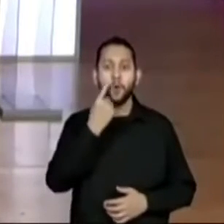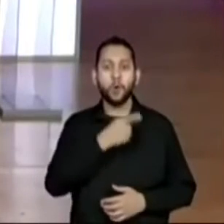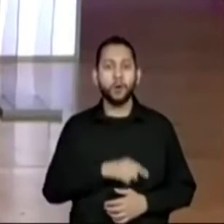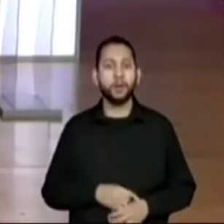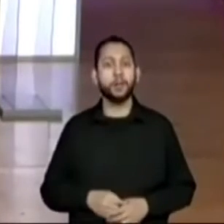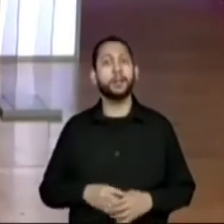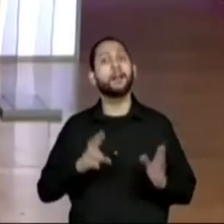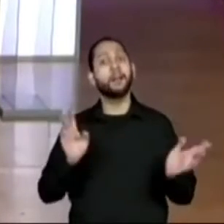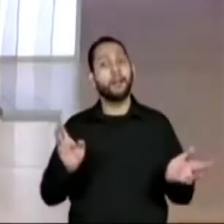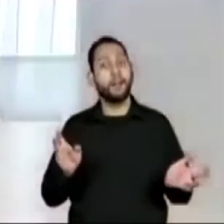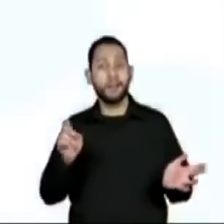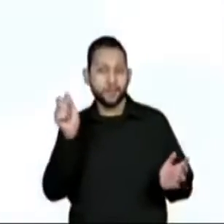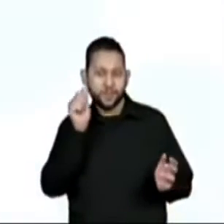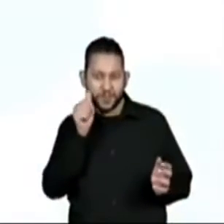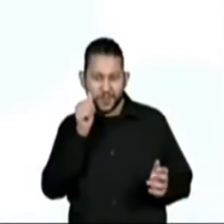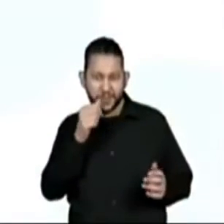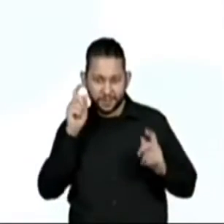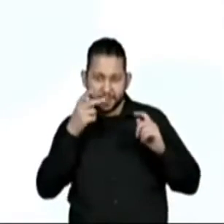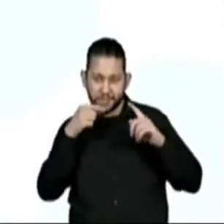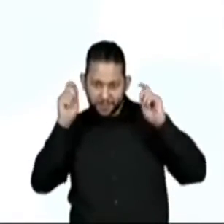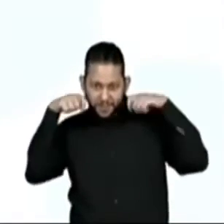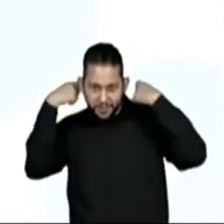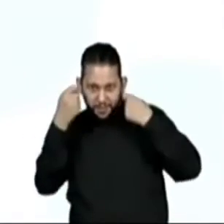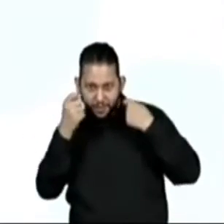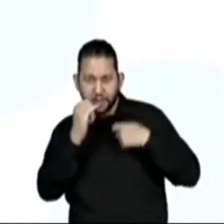boca estavam grande. ansiosos.